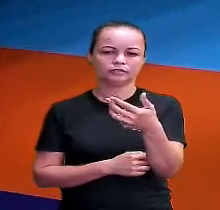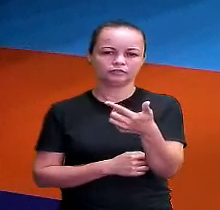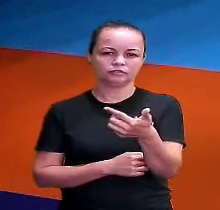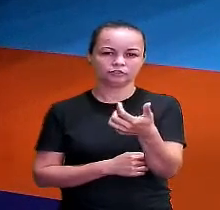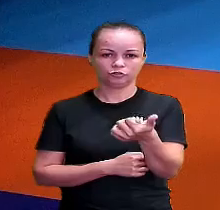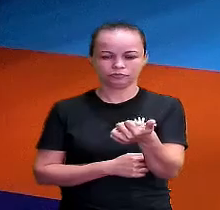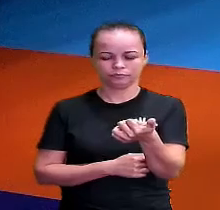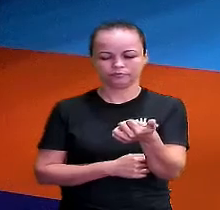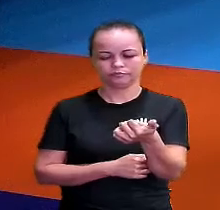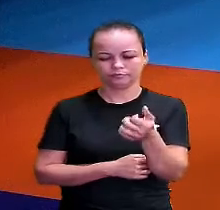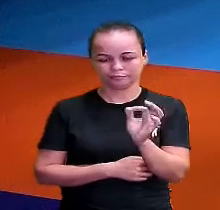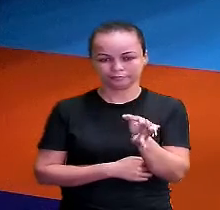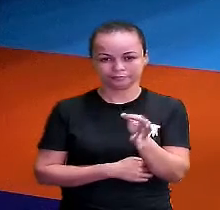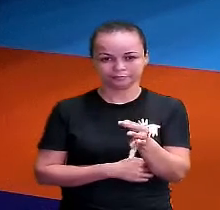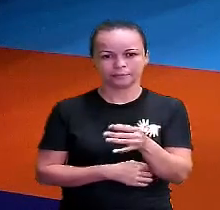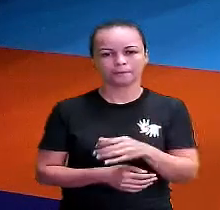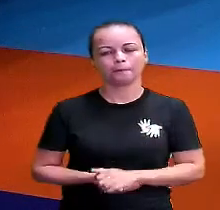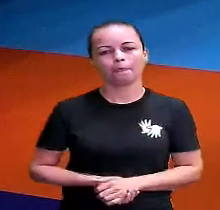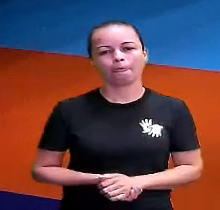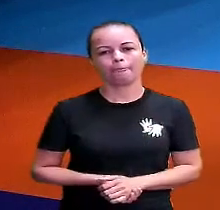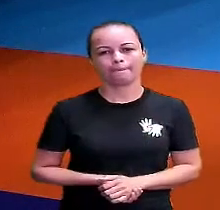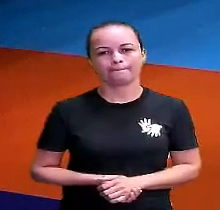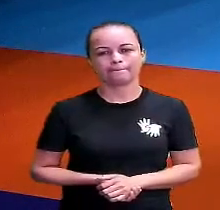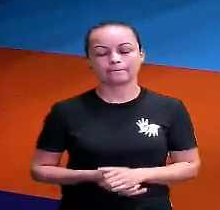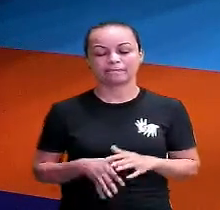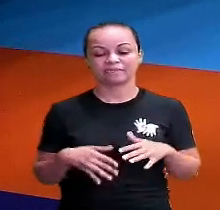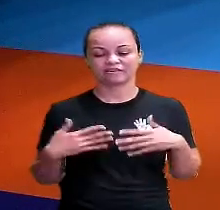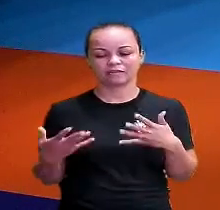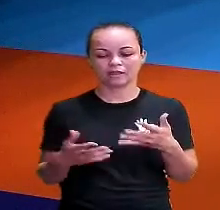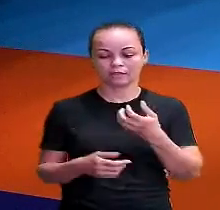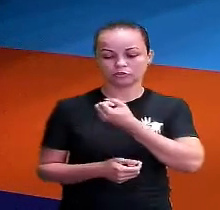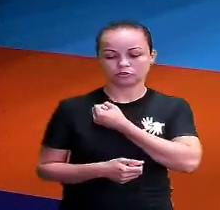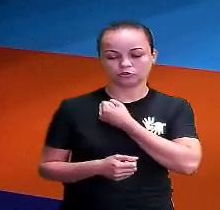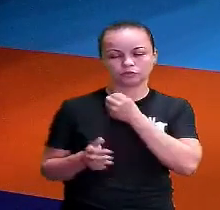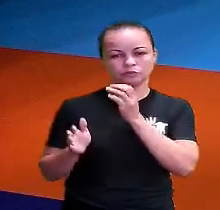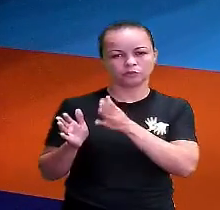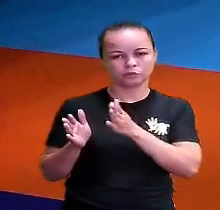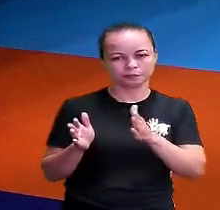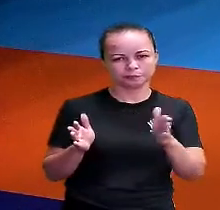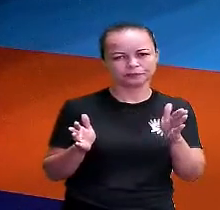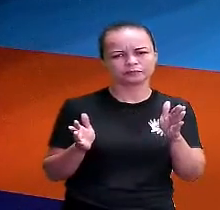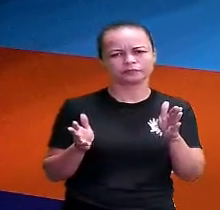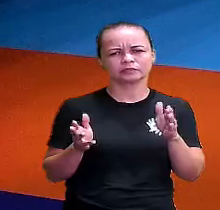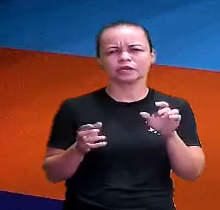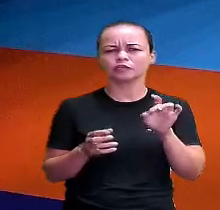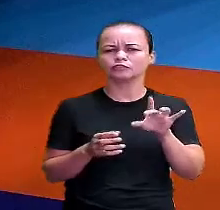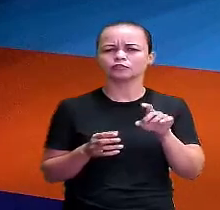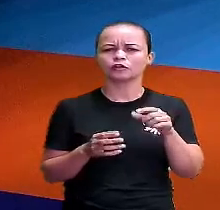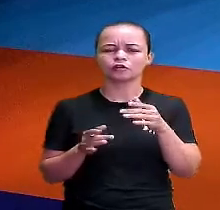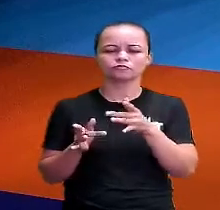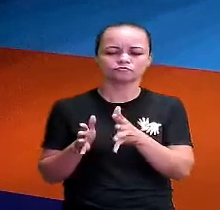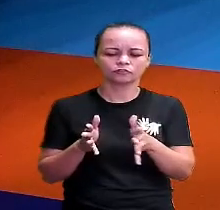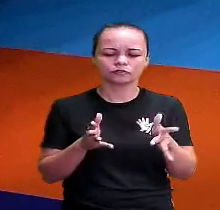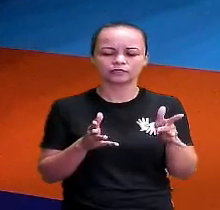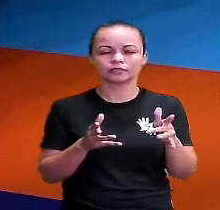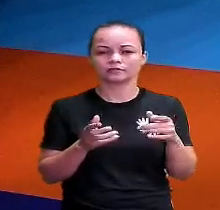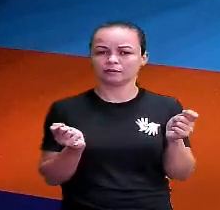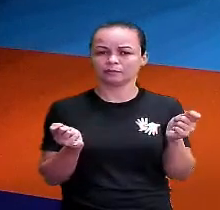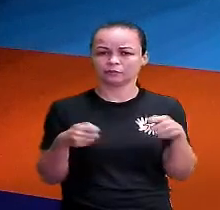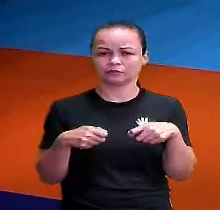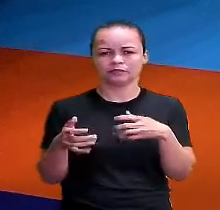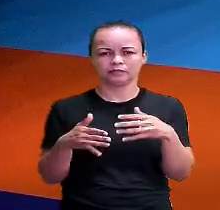321, tá certo? Caso os números continuassem, é só você ir tendo a